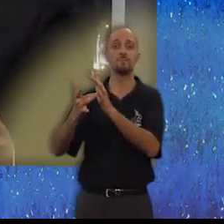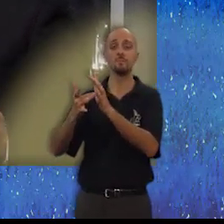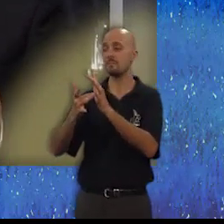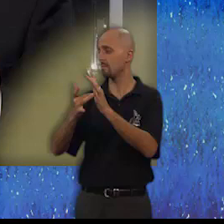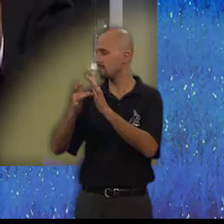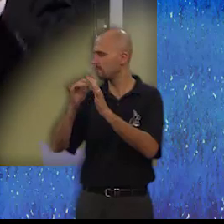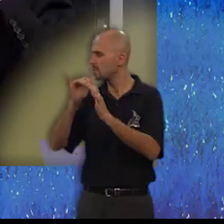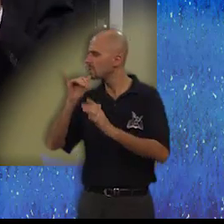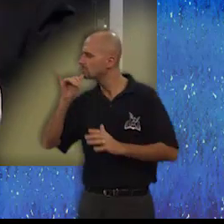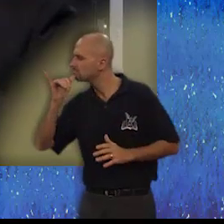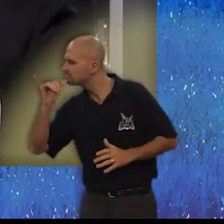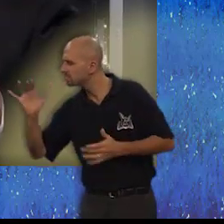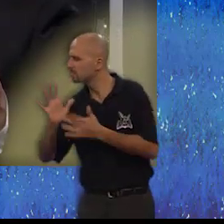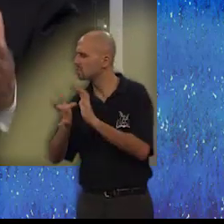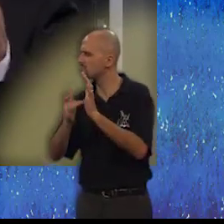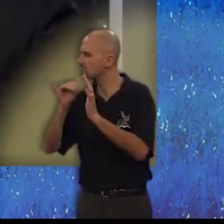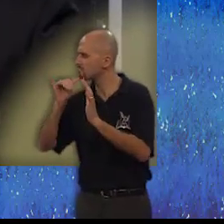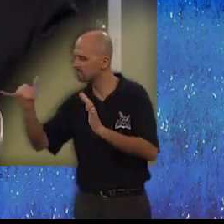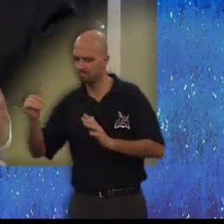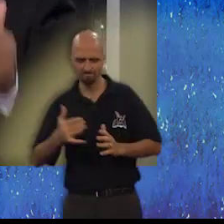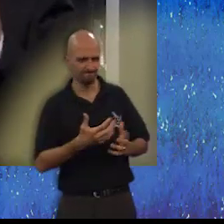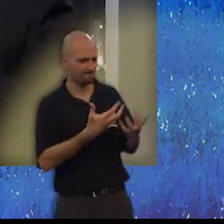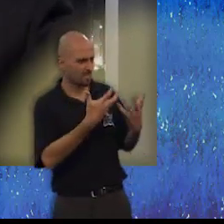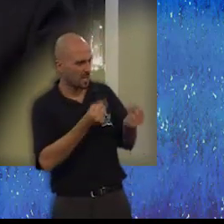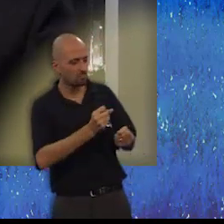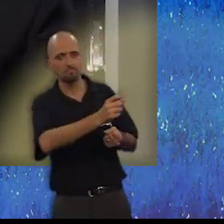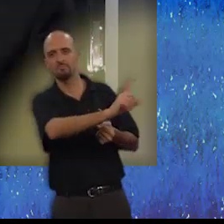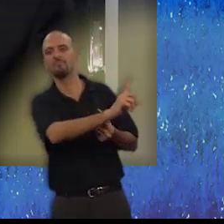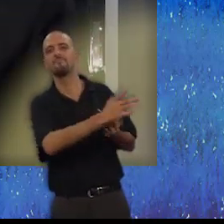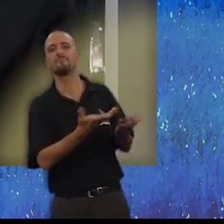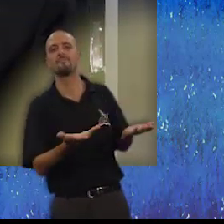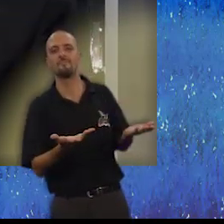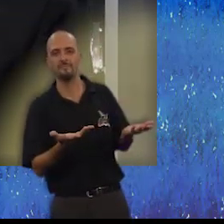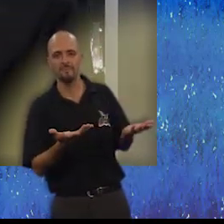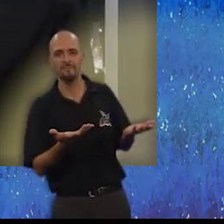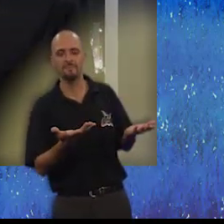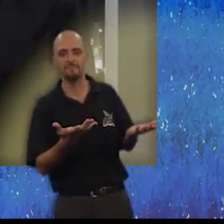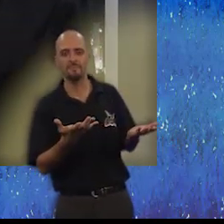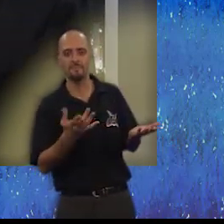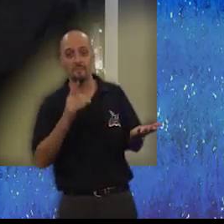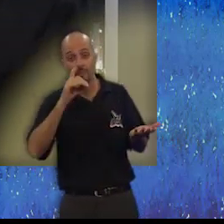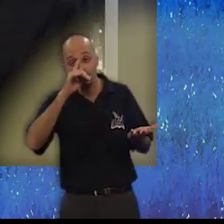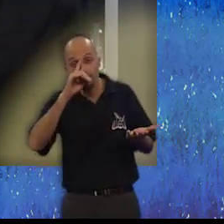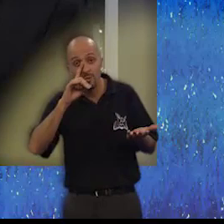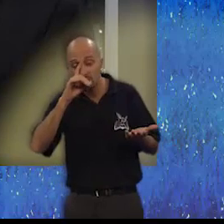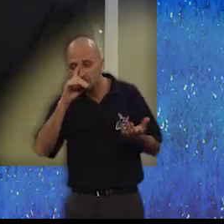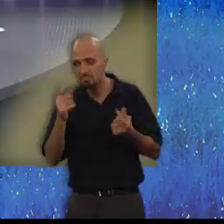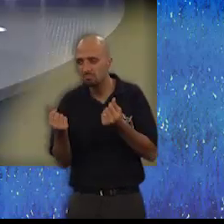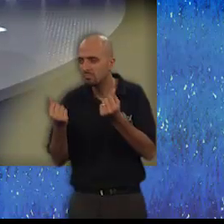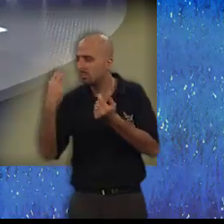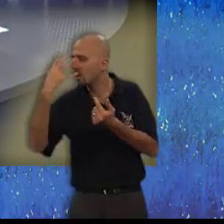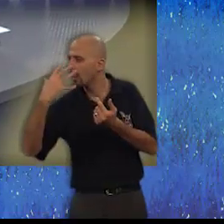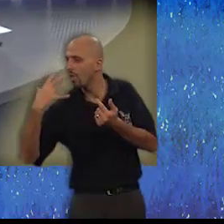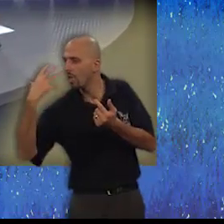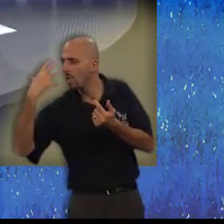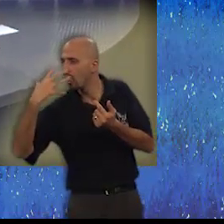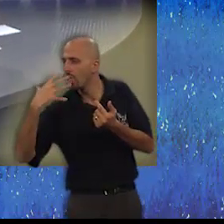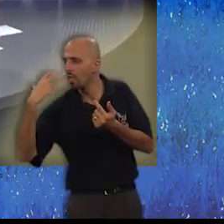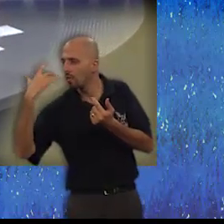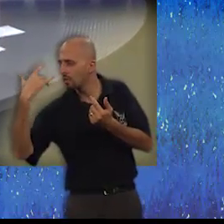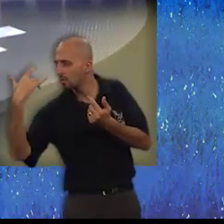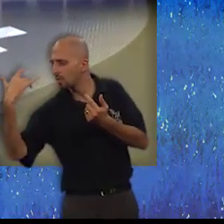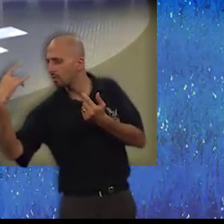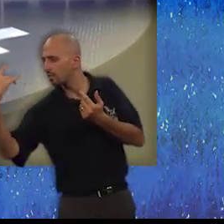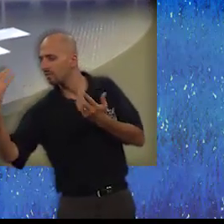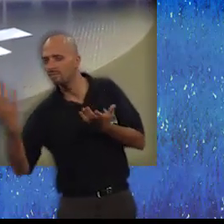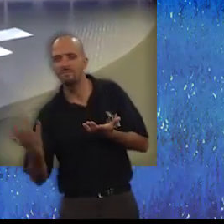isso, Jesus foi firme na sequência ao explicar um pouco sobre o perigo das riquezas.